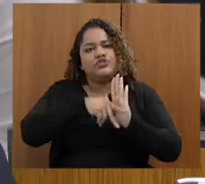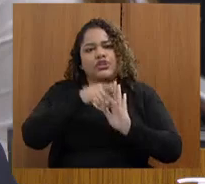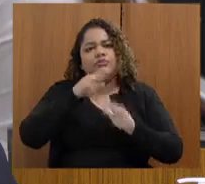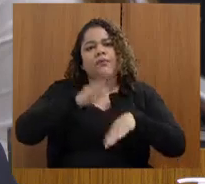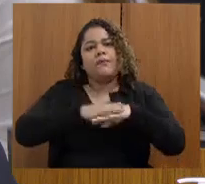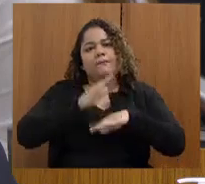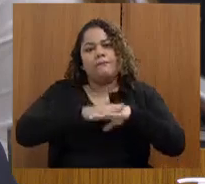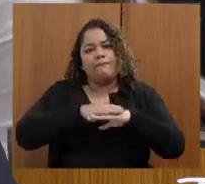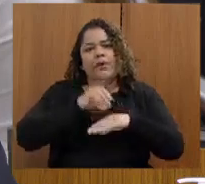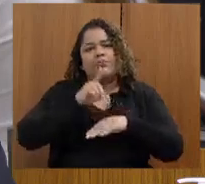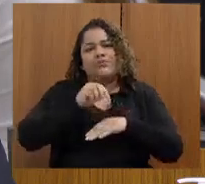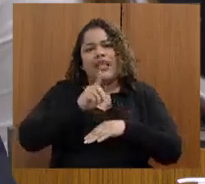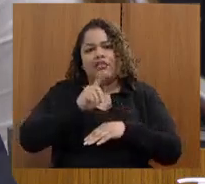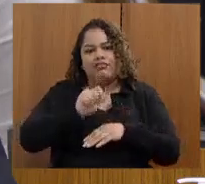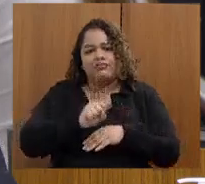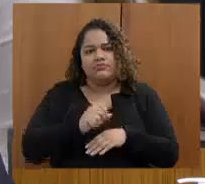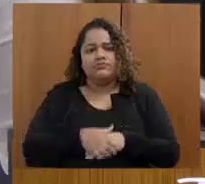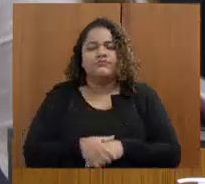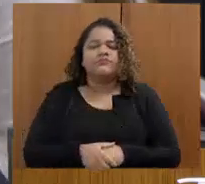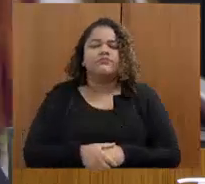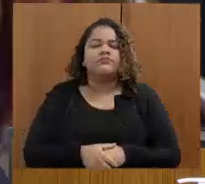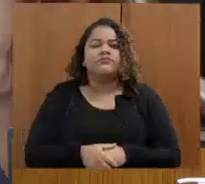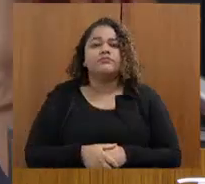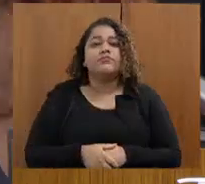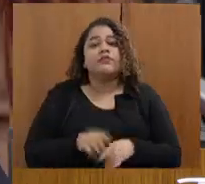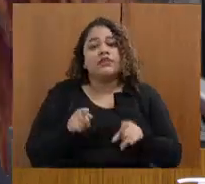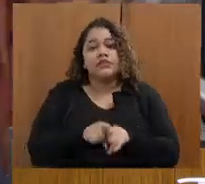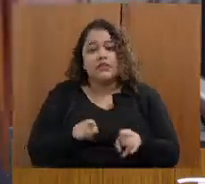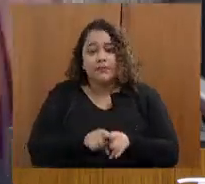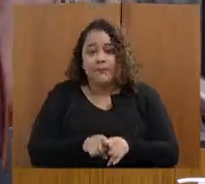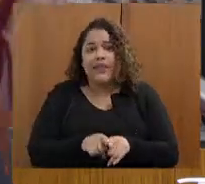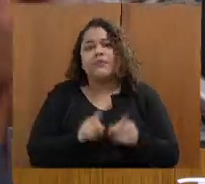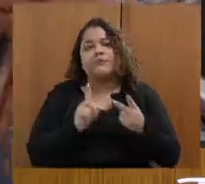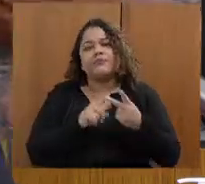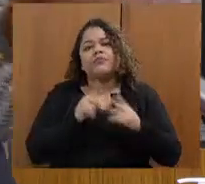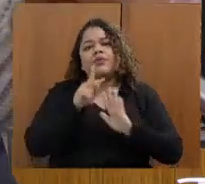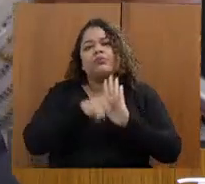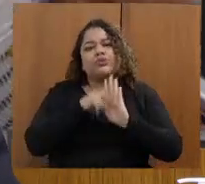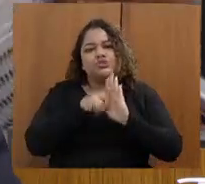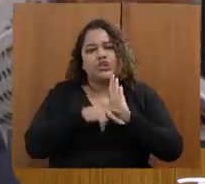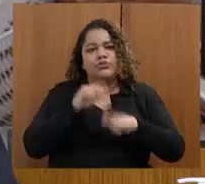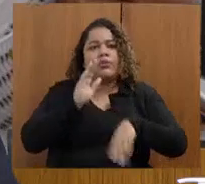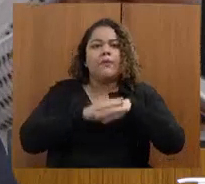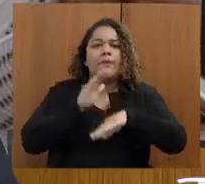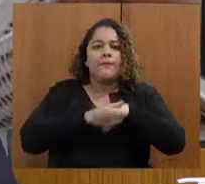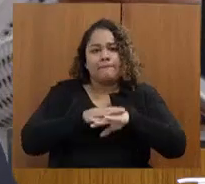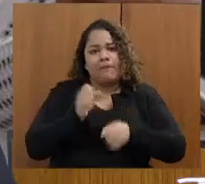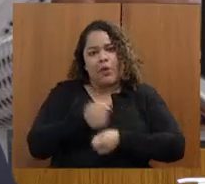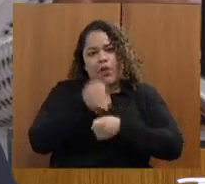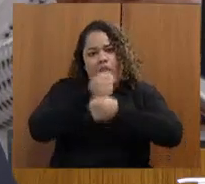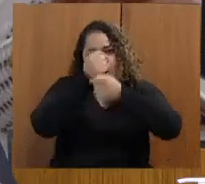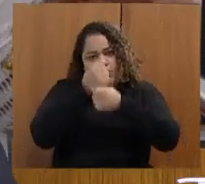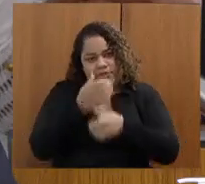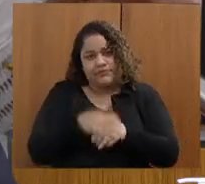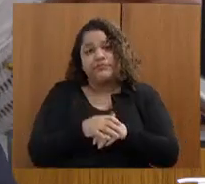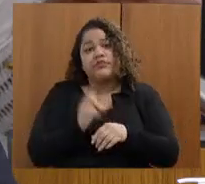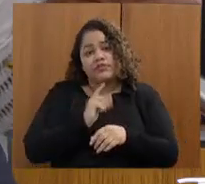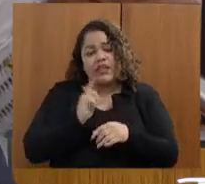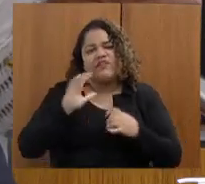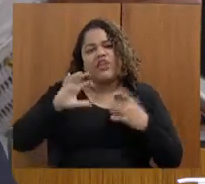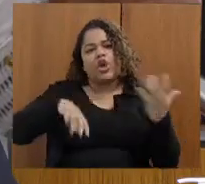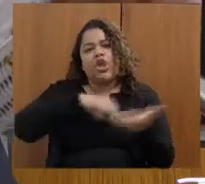é a questão do projeto mãos a obras né estamos tendo aí inúmeras reformadas